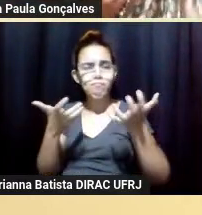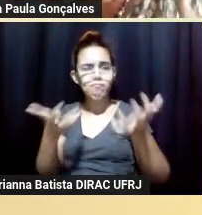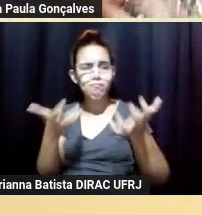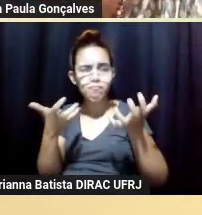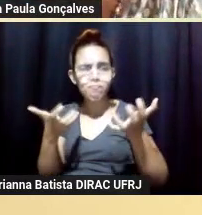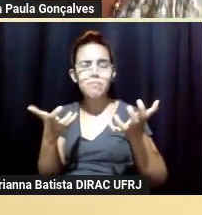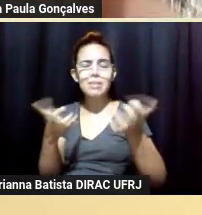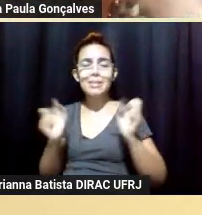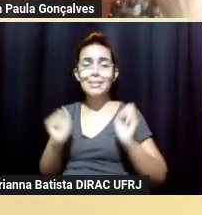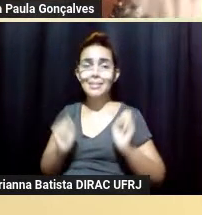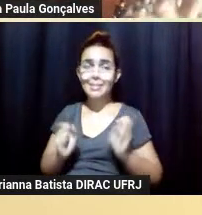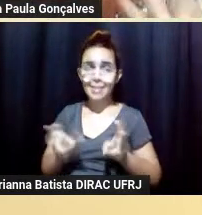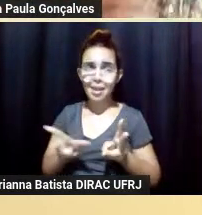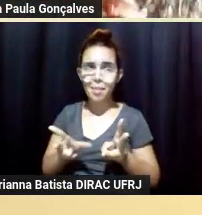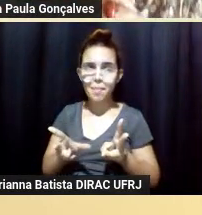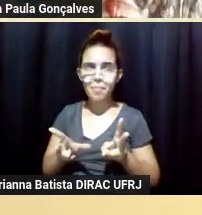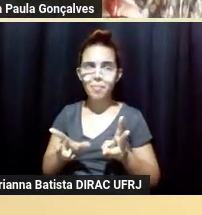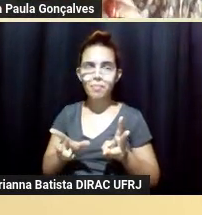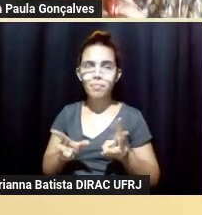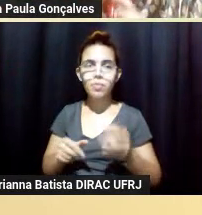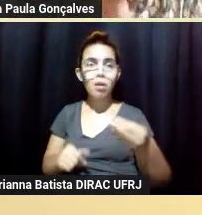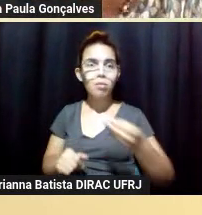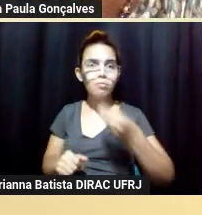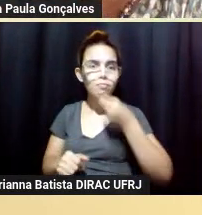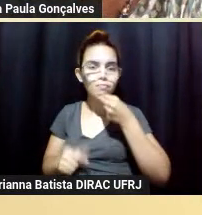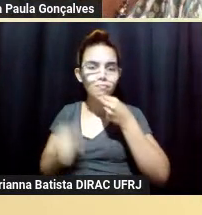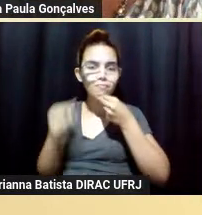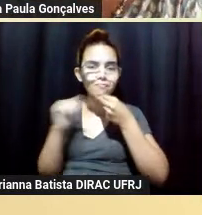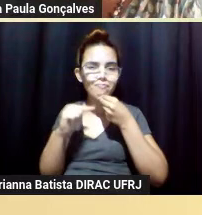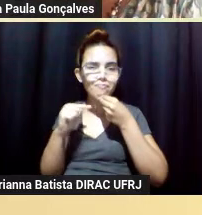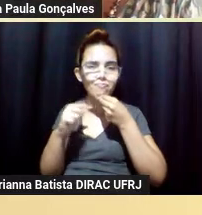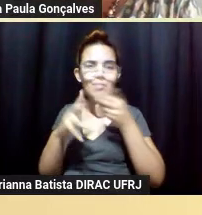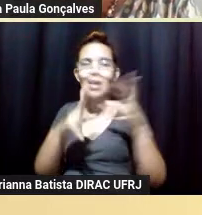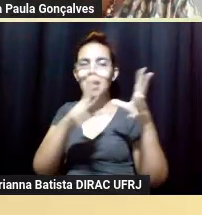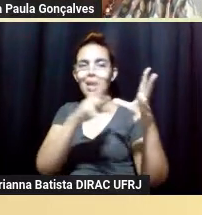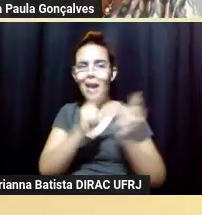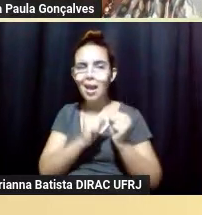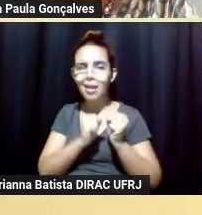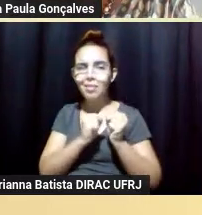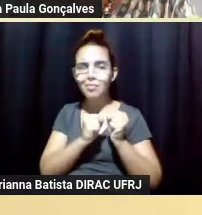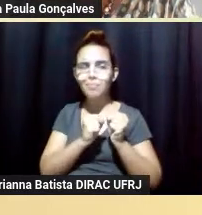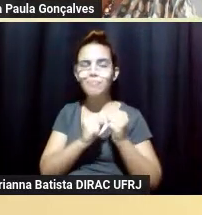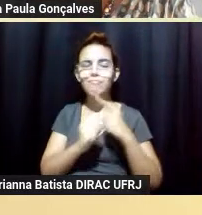oportunidades surgindo e a gente indo atrás delas, certo? Pode avançar.